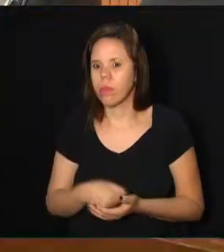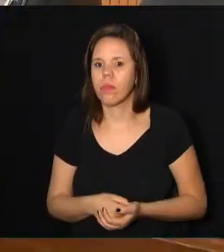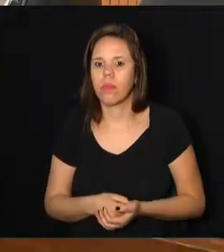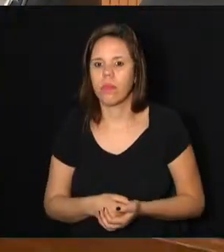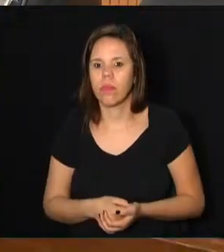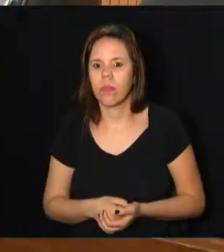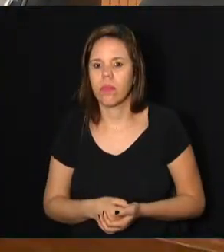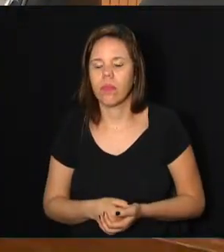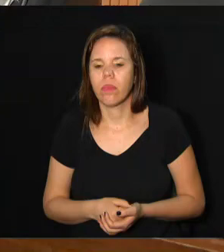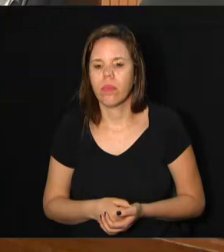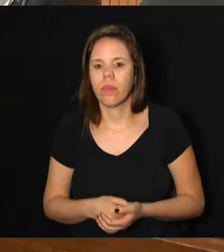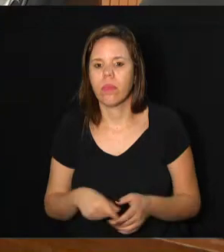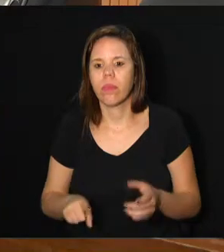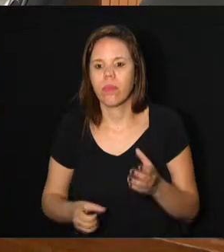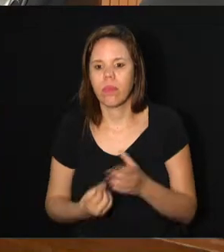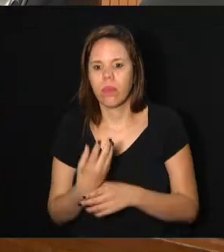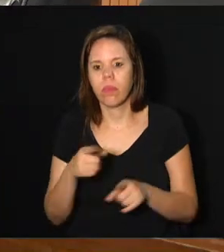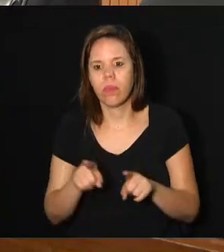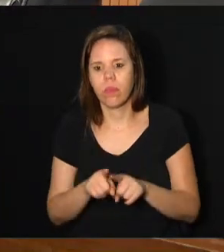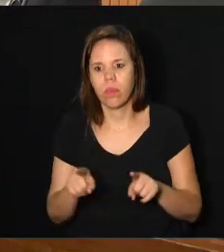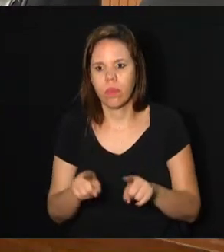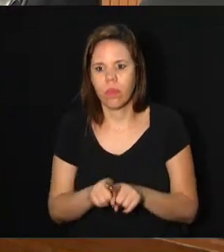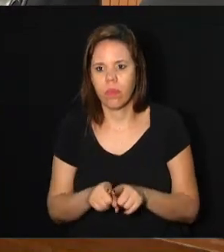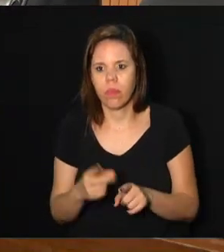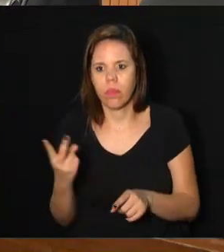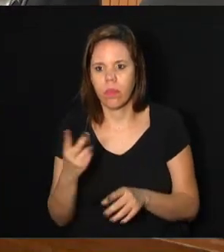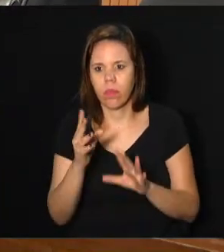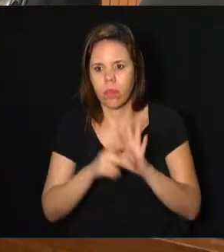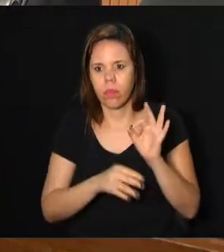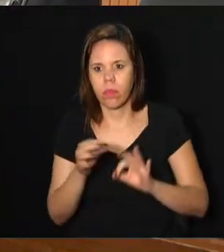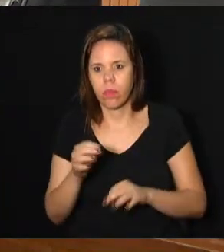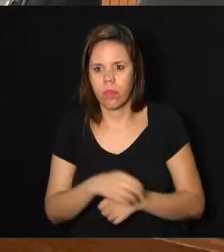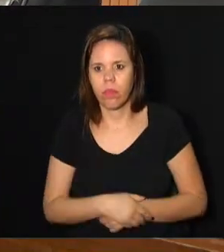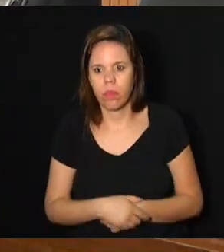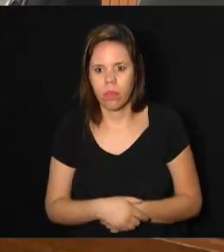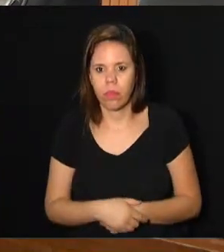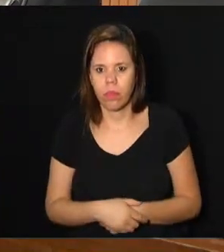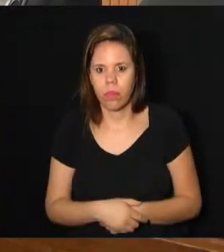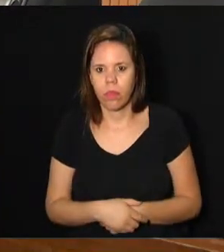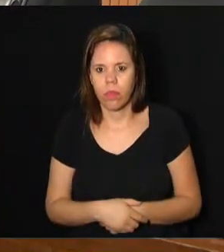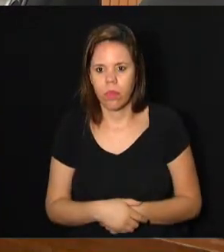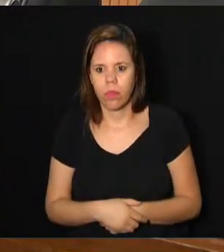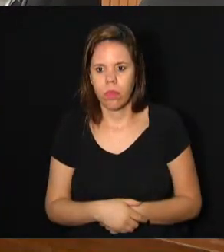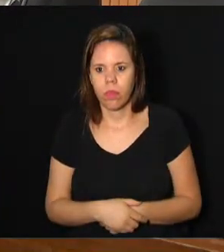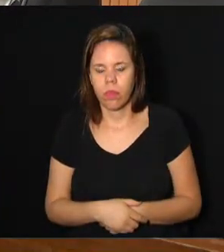e nós cumprimos, então, com exceção de 2 projetos.